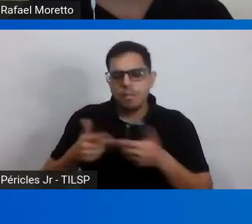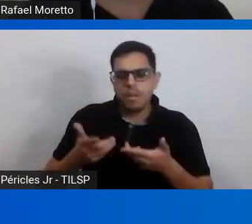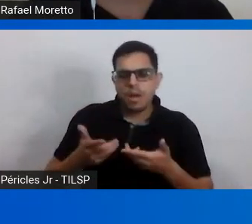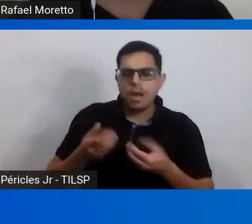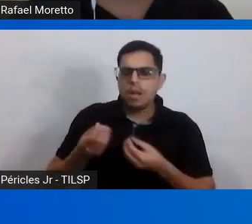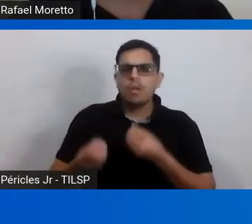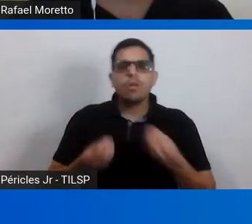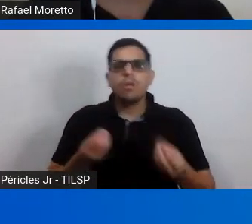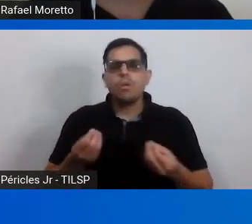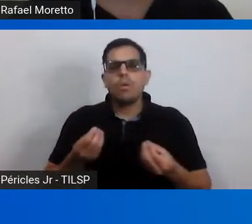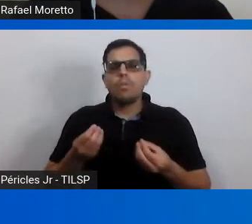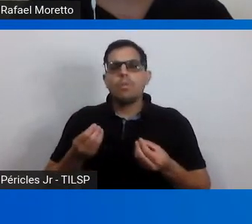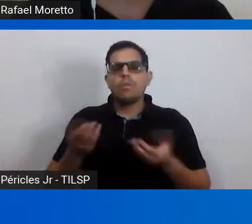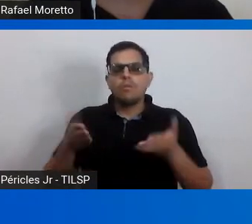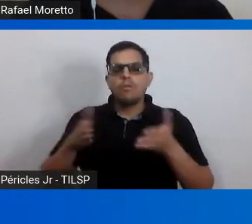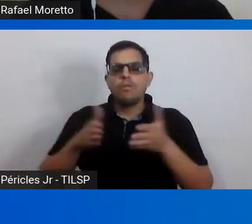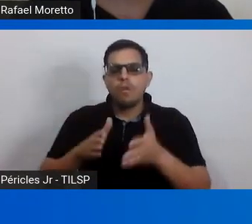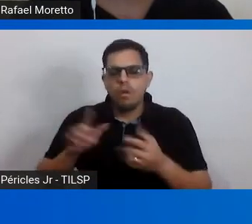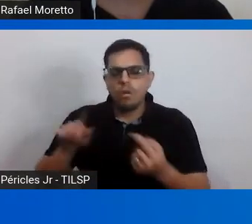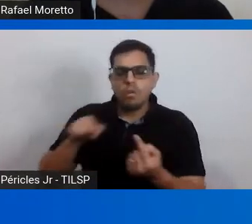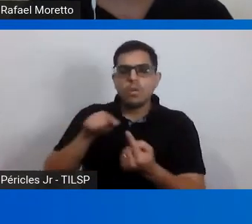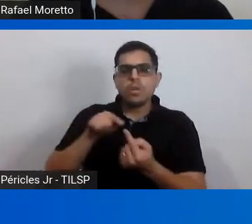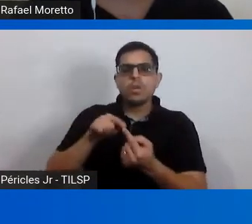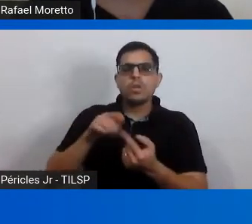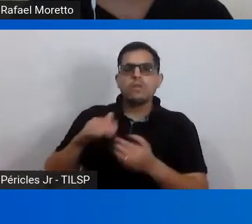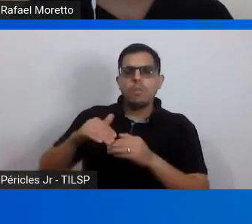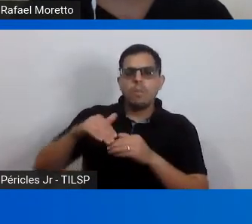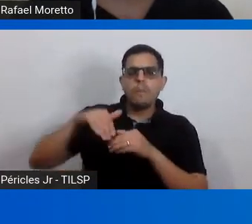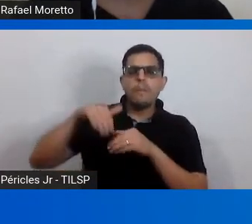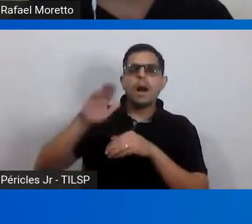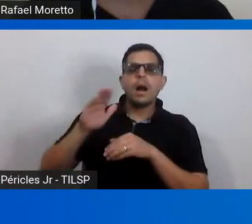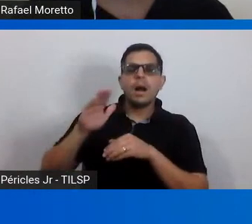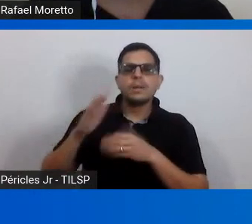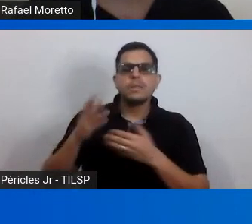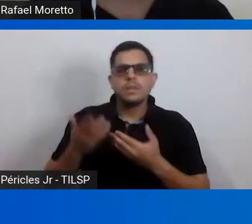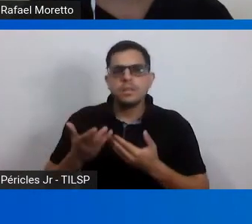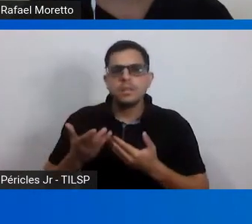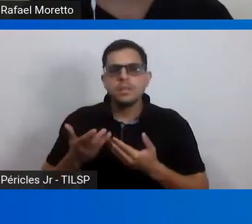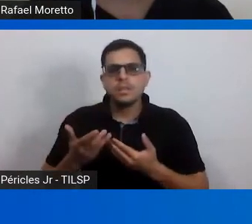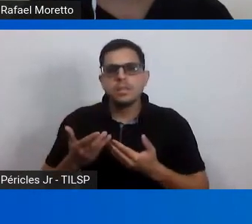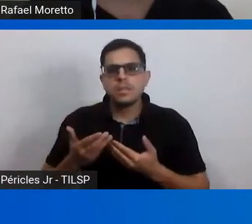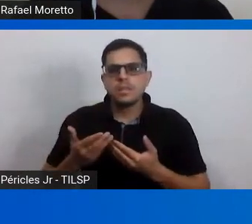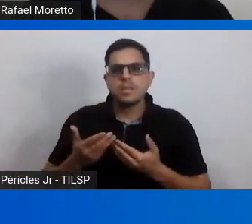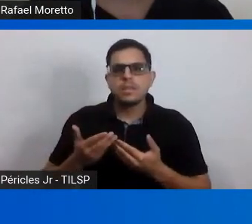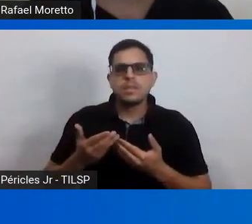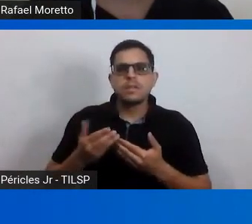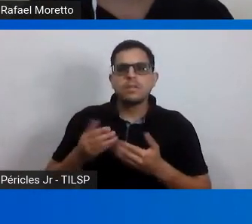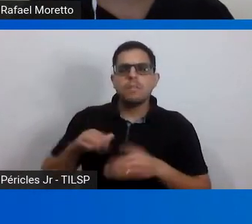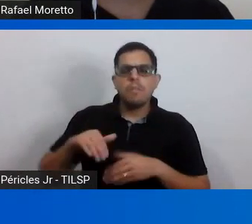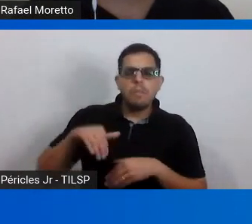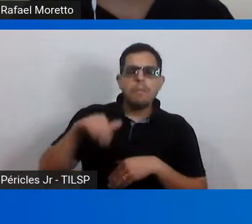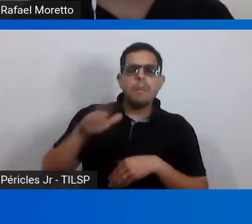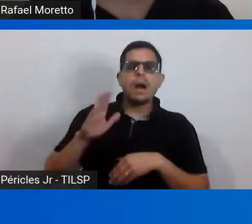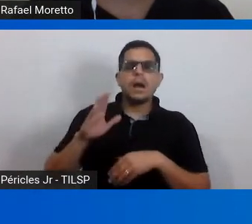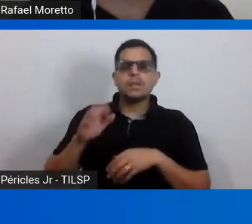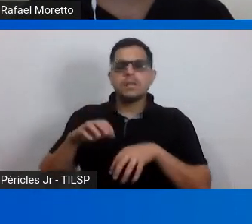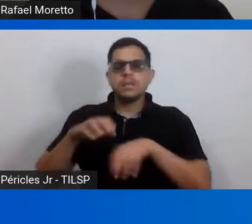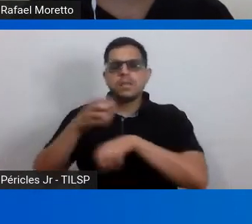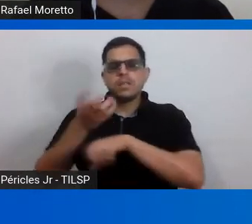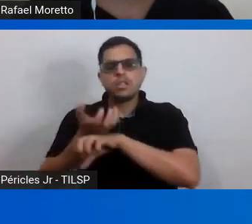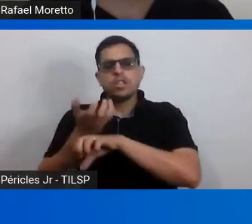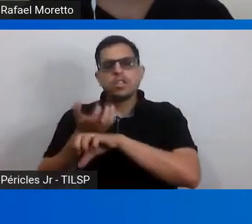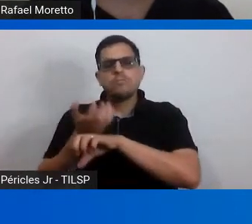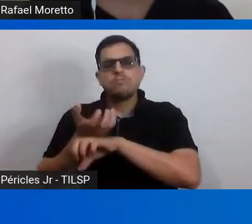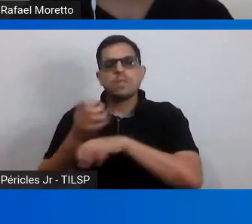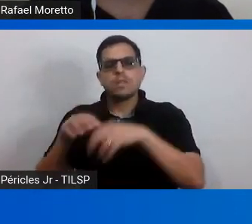alcançar mais ou menos percentuais dentro dos cursos de graduação presencial com atividades Não